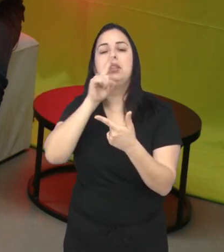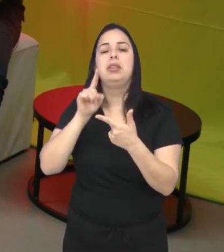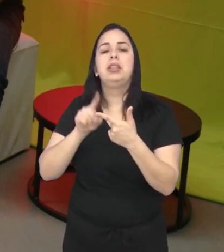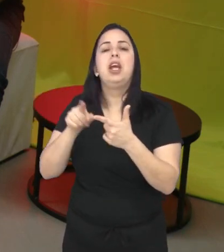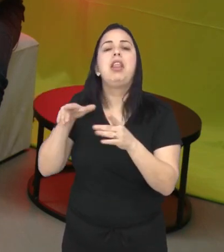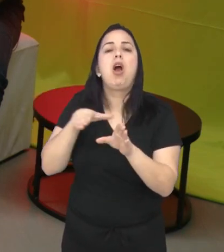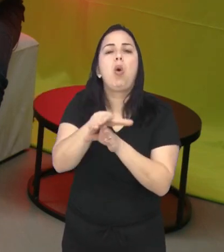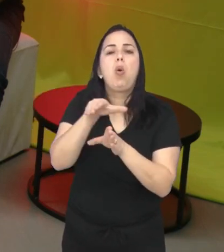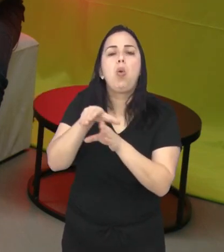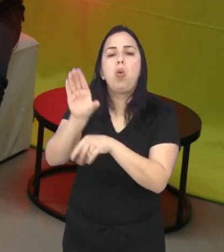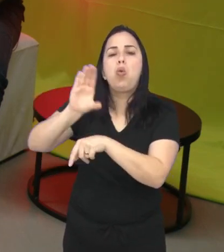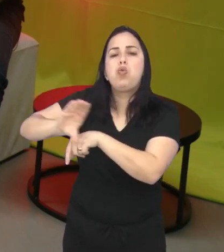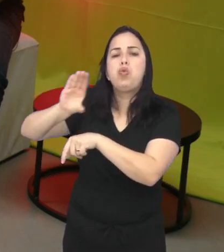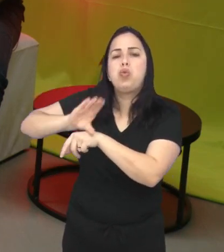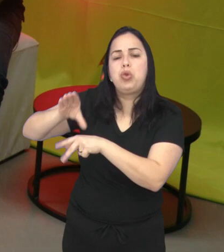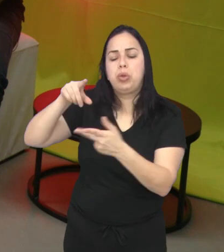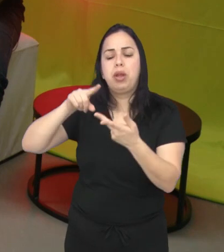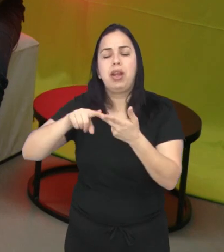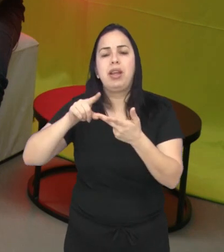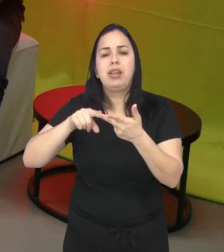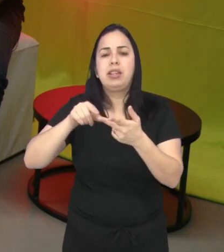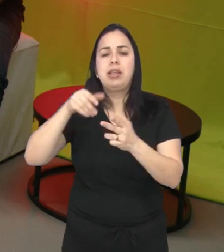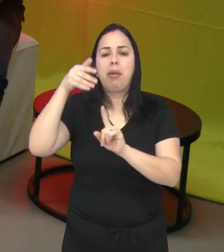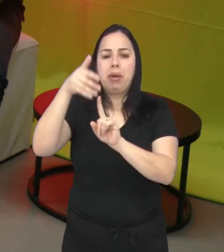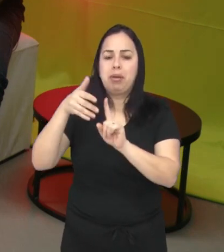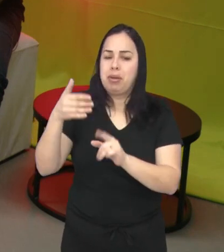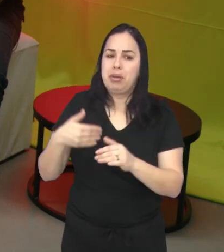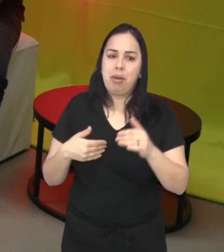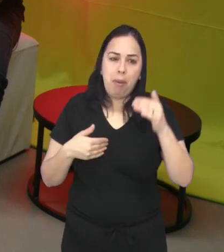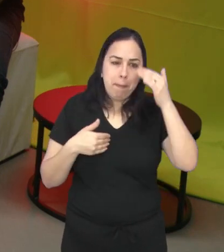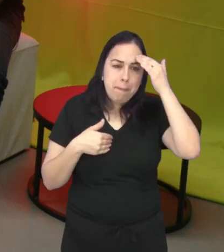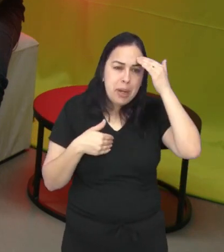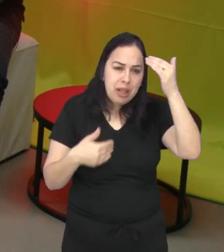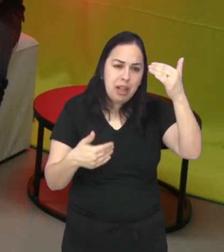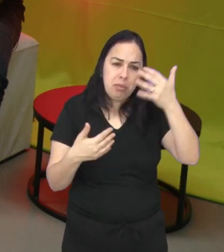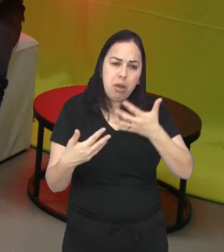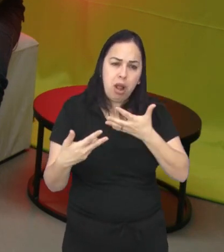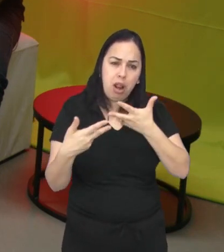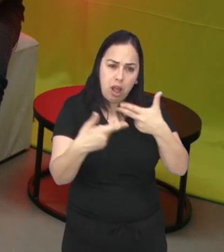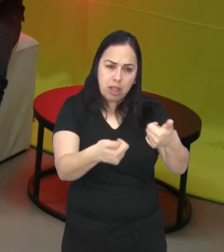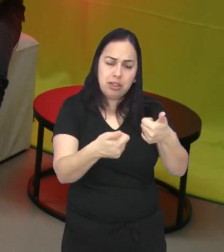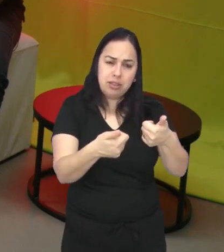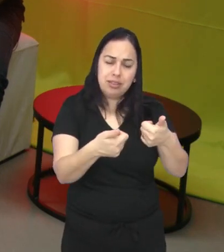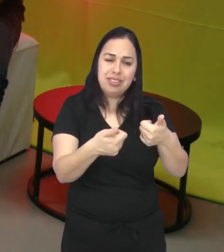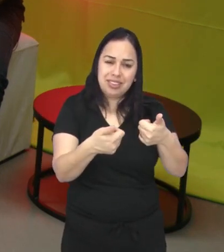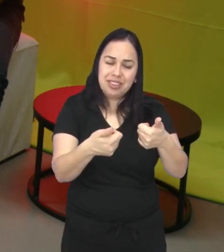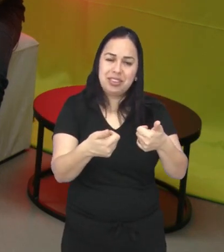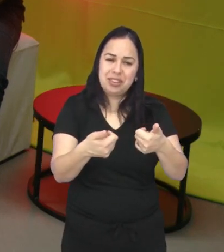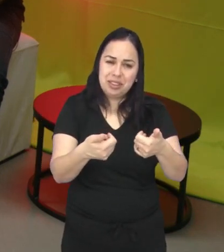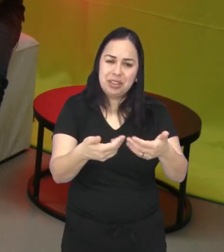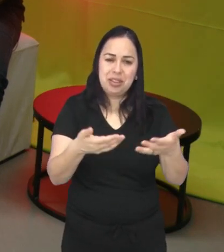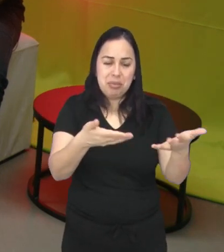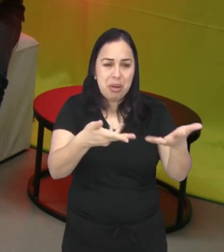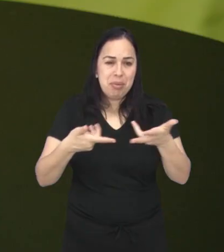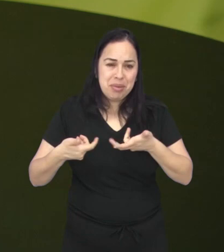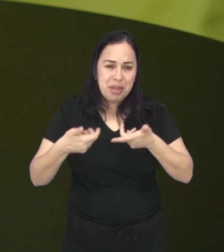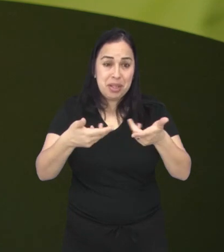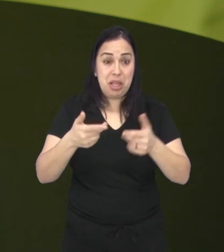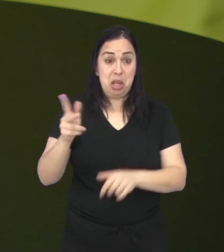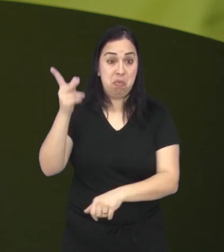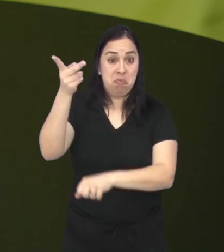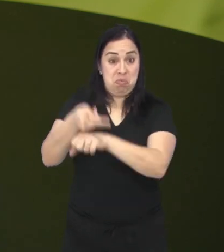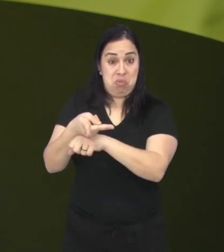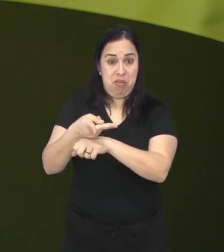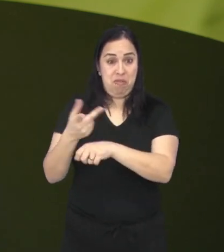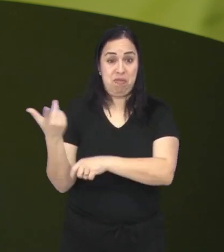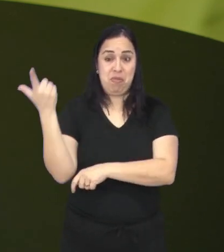que também, né, dá cursos e mentorias nessa área. Obrigada, Jaques, por ter aceitado o convite. É uma honra estar aqui, né? Um vencedor de um